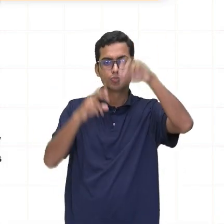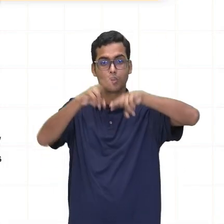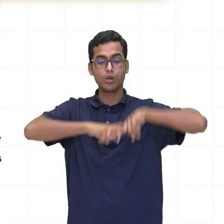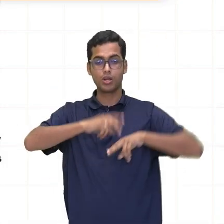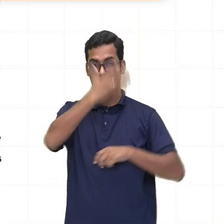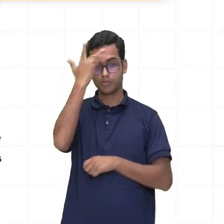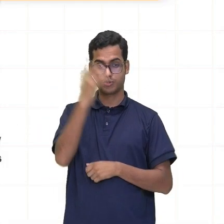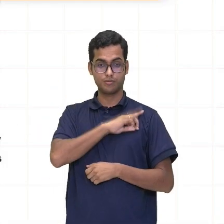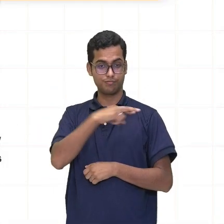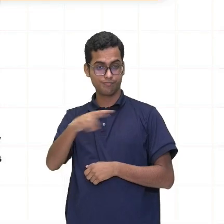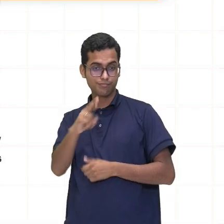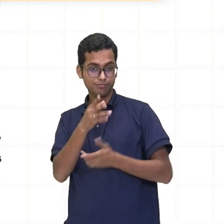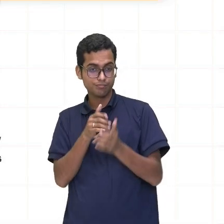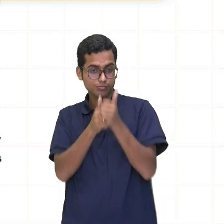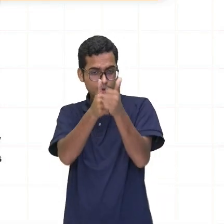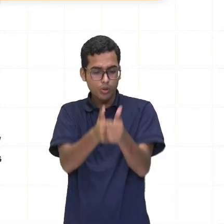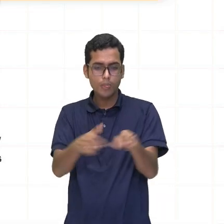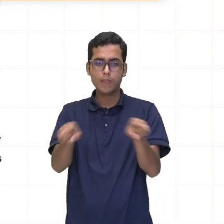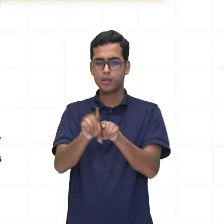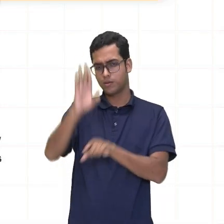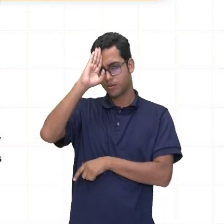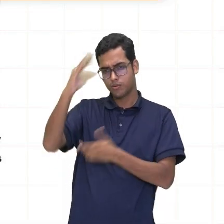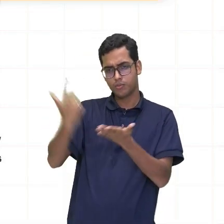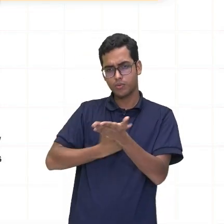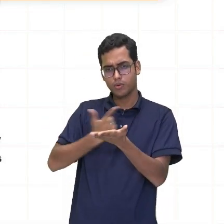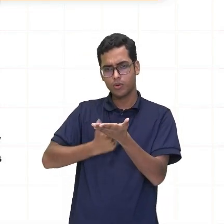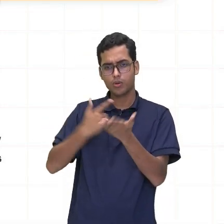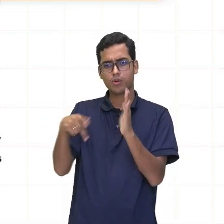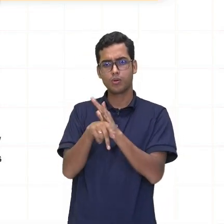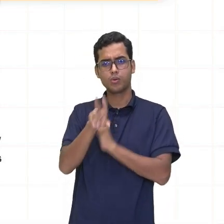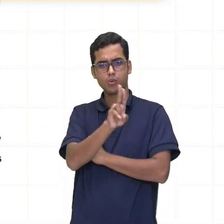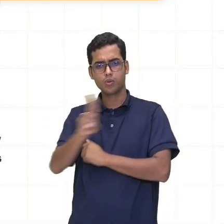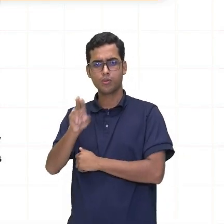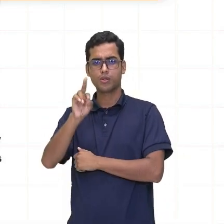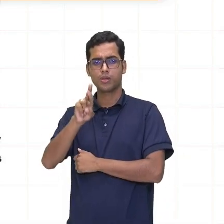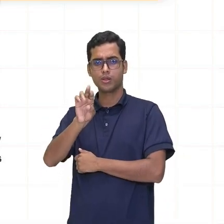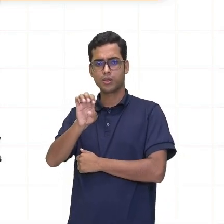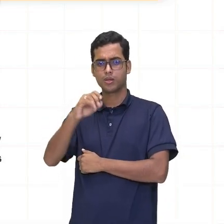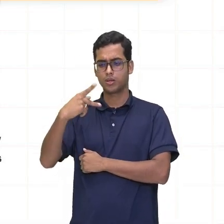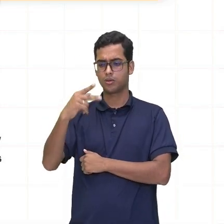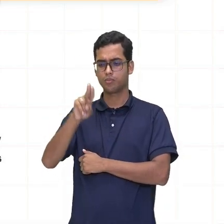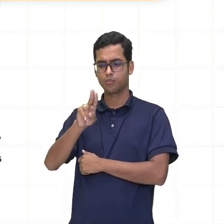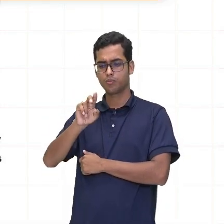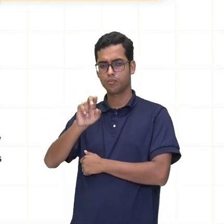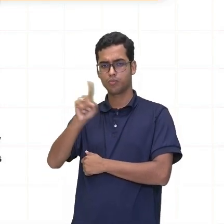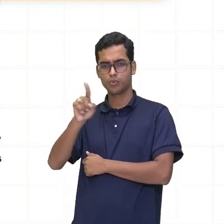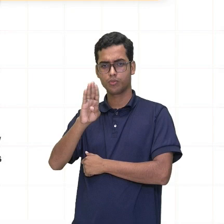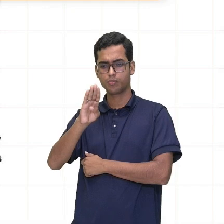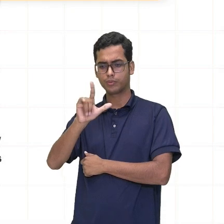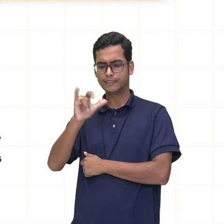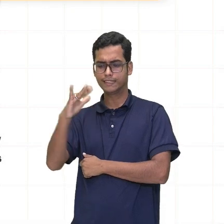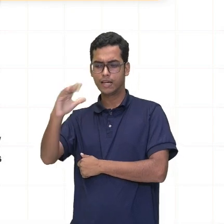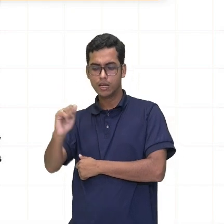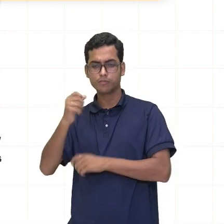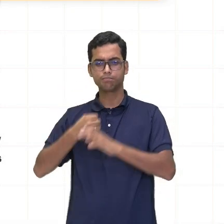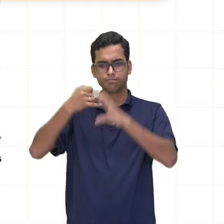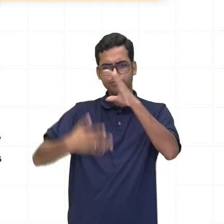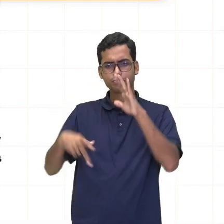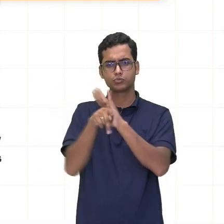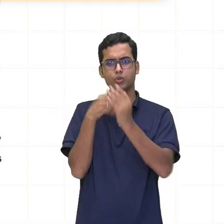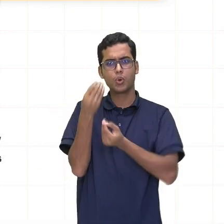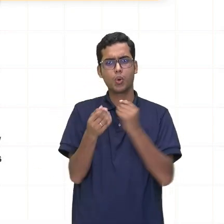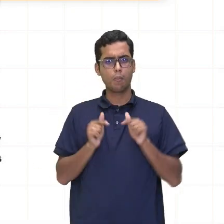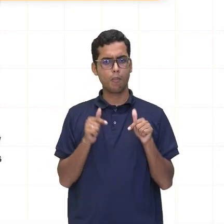sua principal obra é a República. De acordo com essa obra da República, ele vai dar-lhe características de como